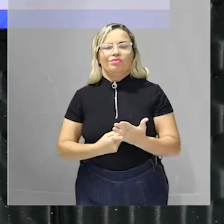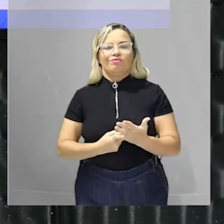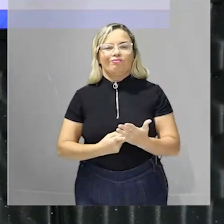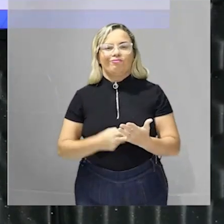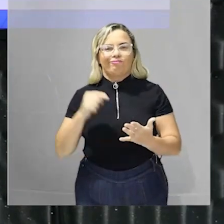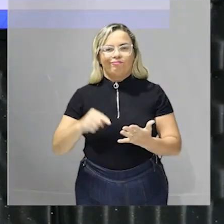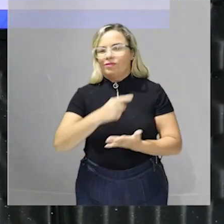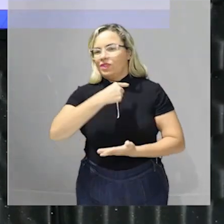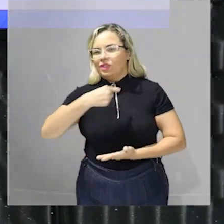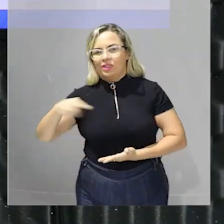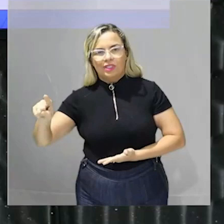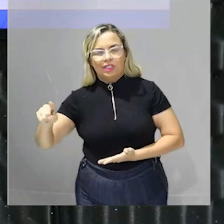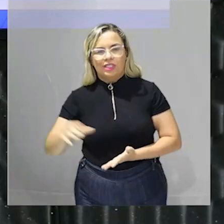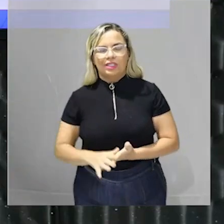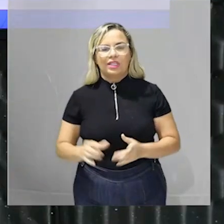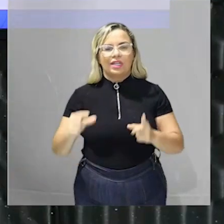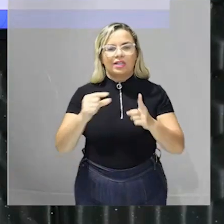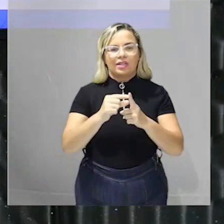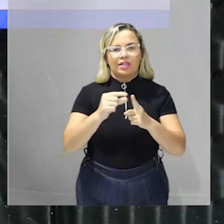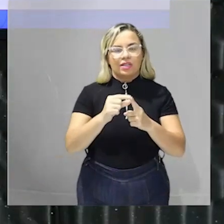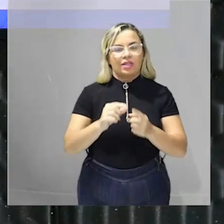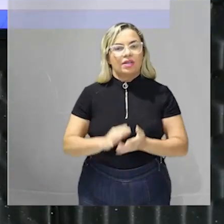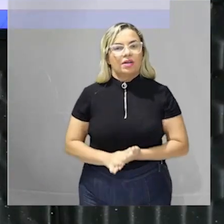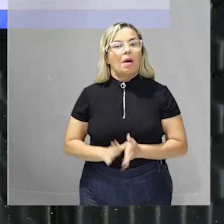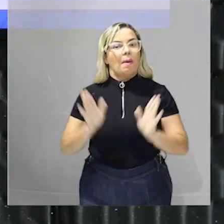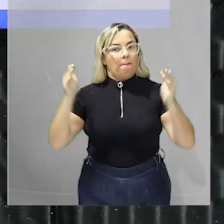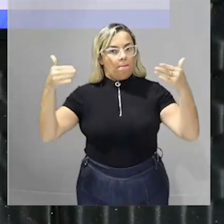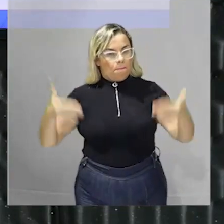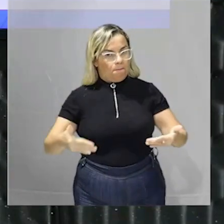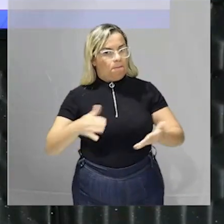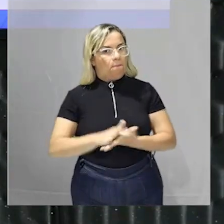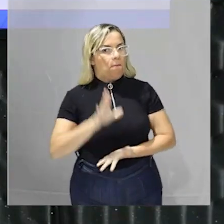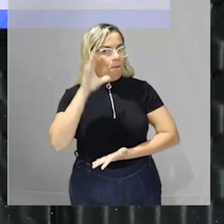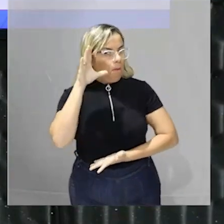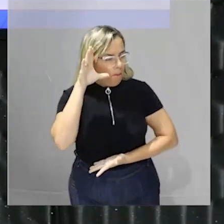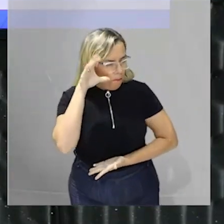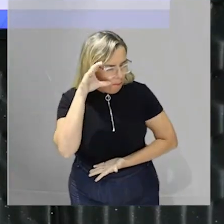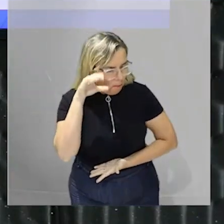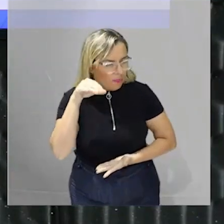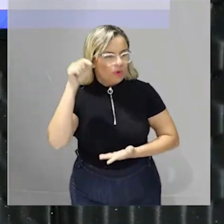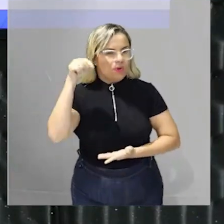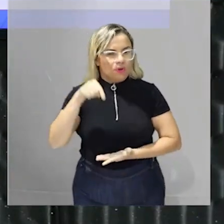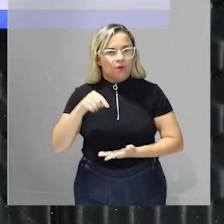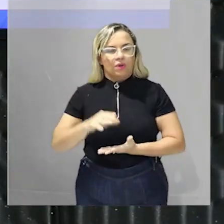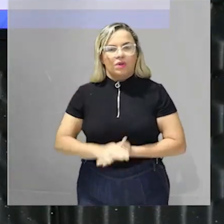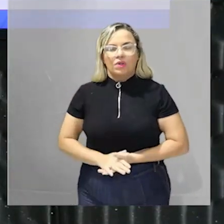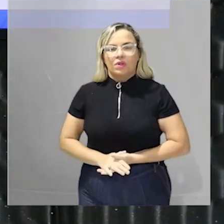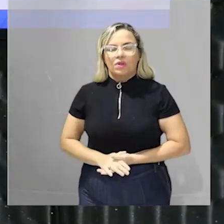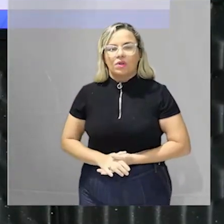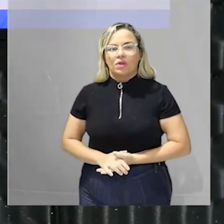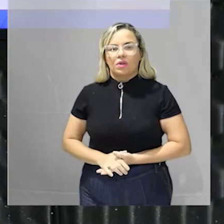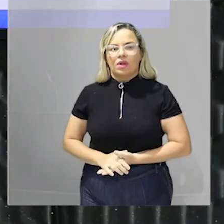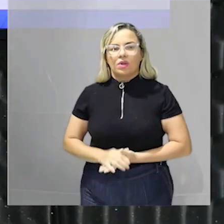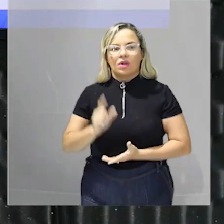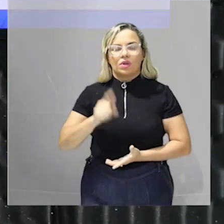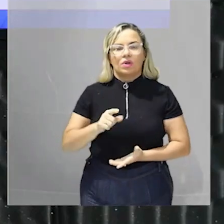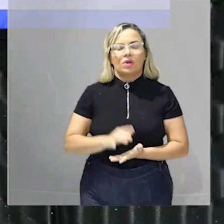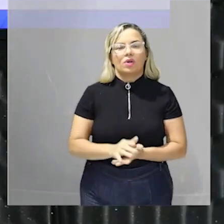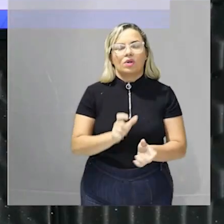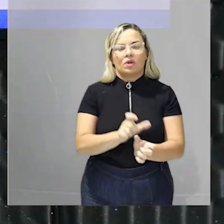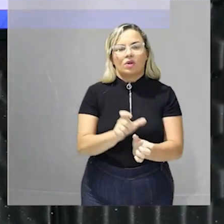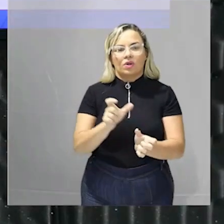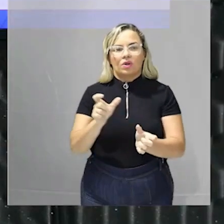Ir. Prestem atenção nessa curiosidade, tá? Quando você estiver tratando do sinônimo,